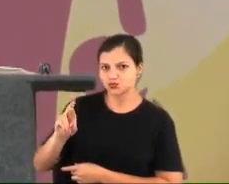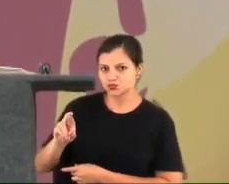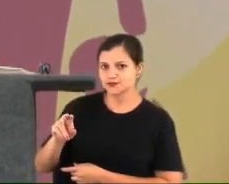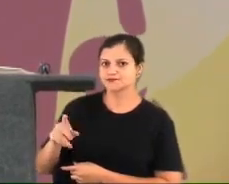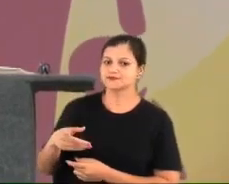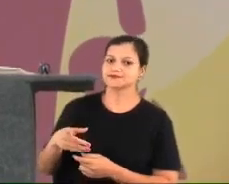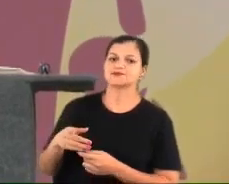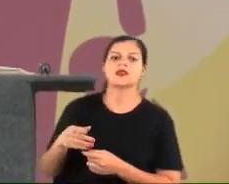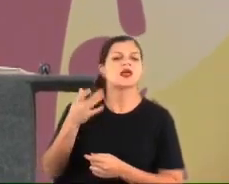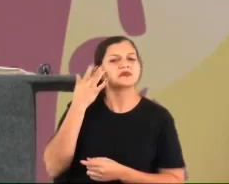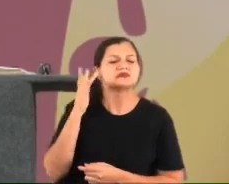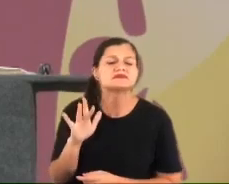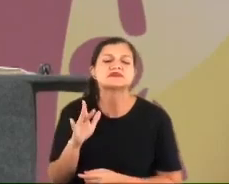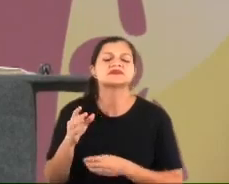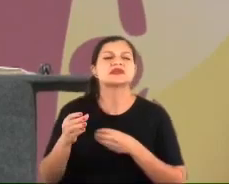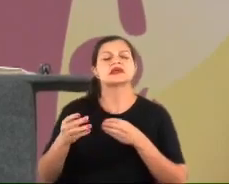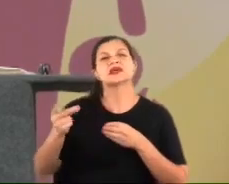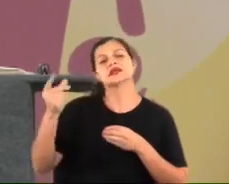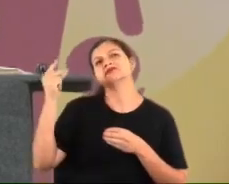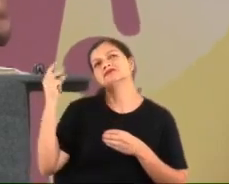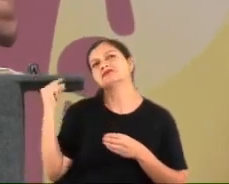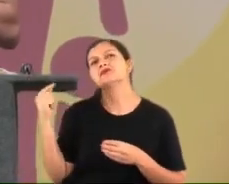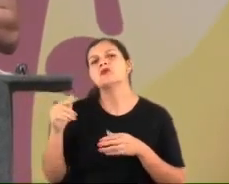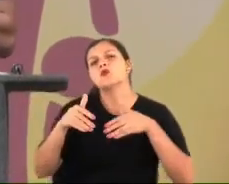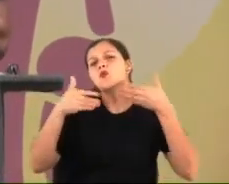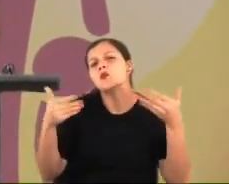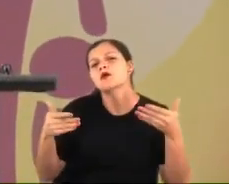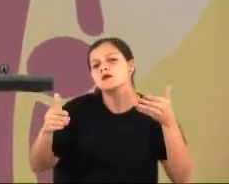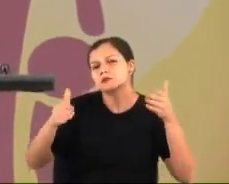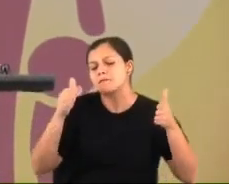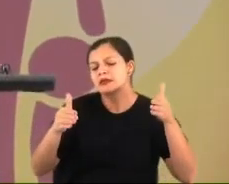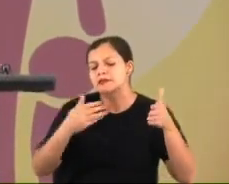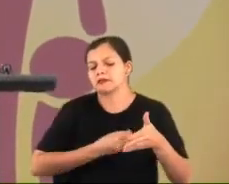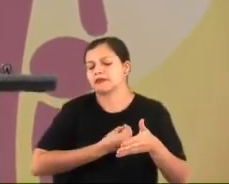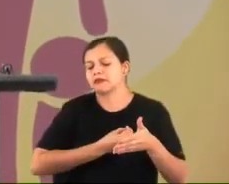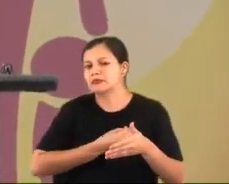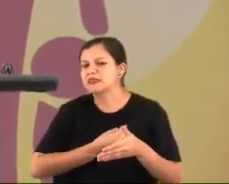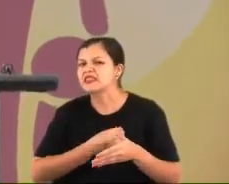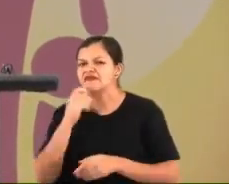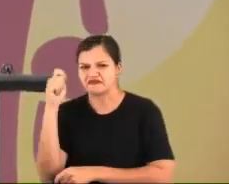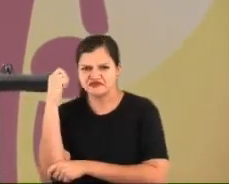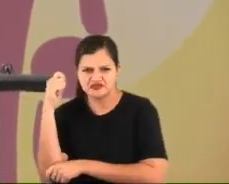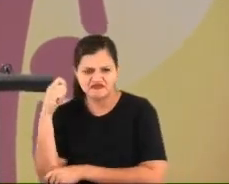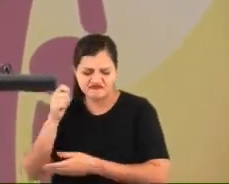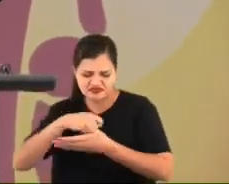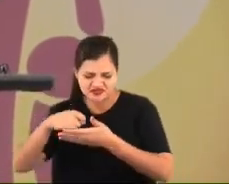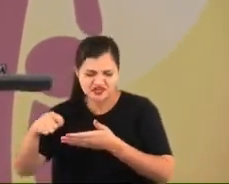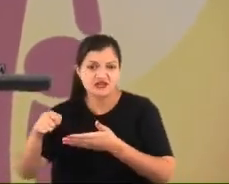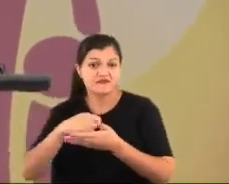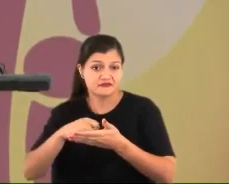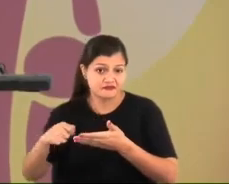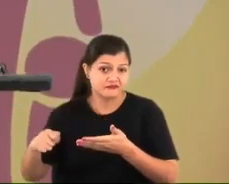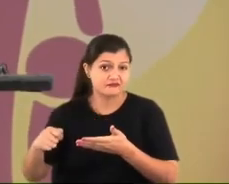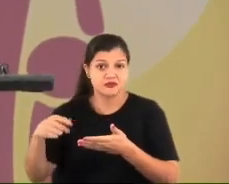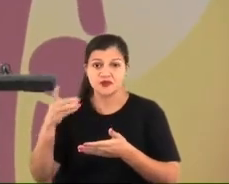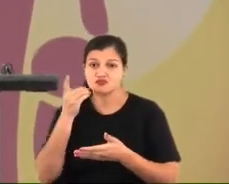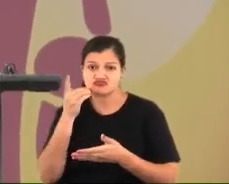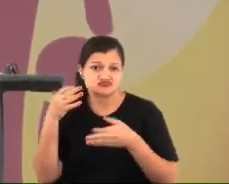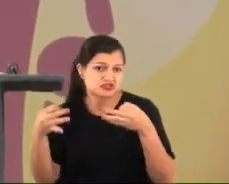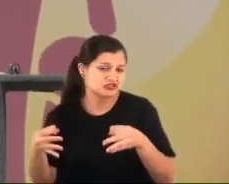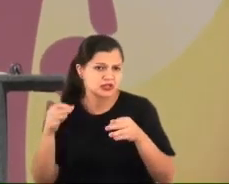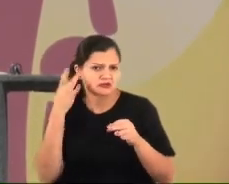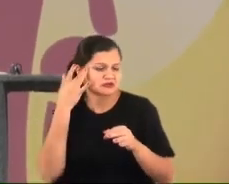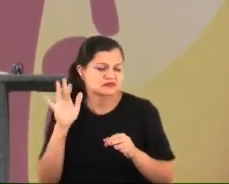em que época da vida, Davi escreveu esse salmo, mas acha-se que era no tempo que ele estava lá nas